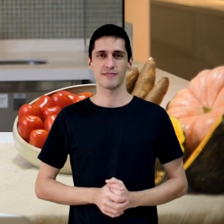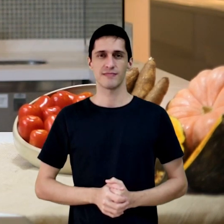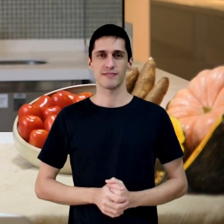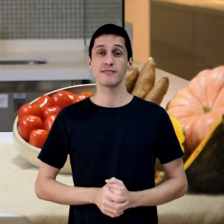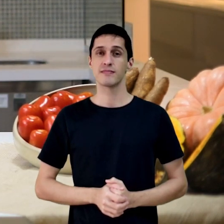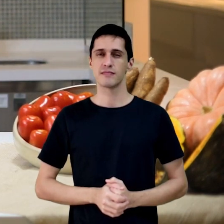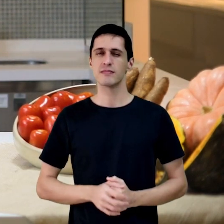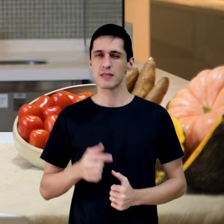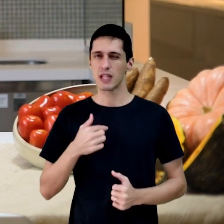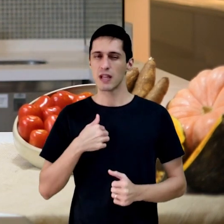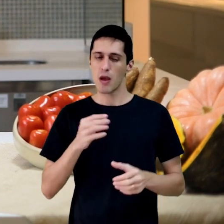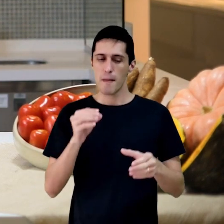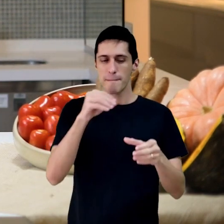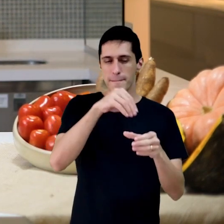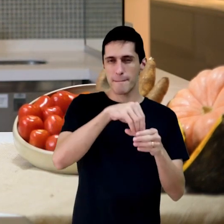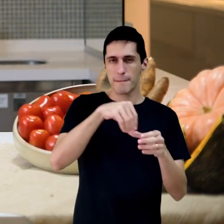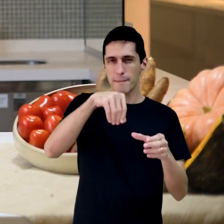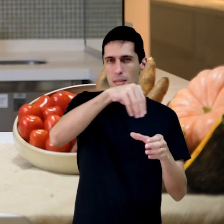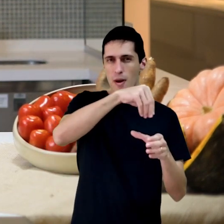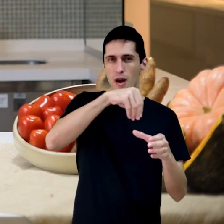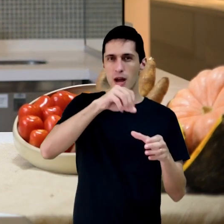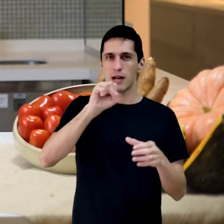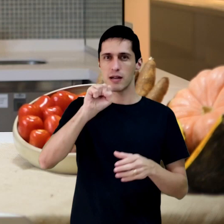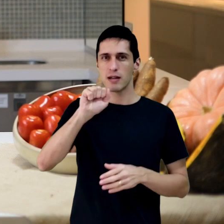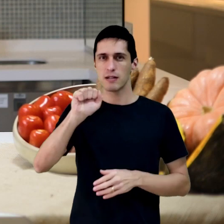A gente vai acrescentar aqui um pouquinho de sal.